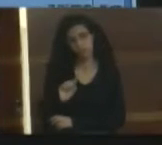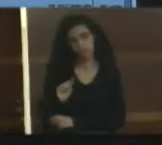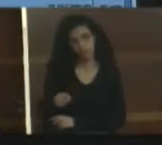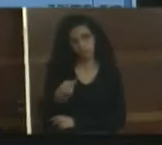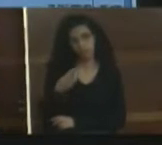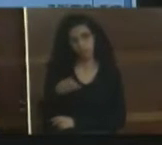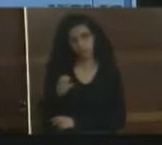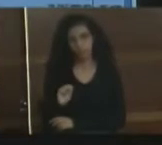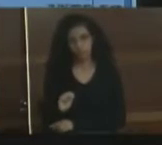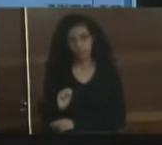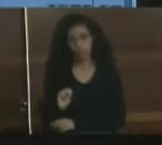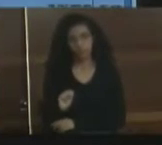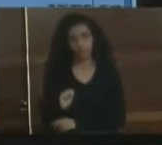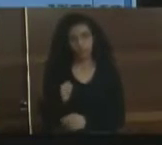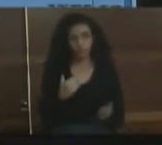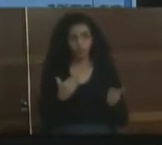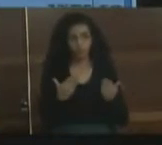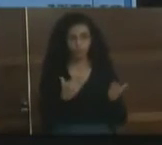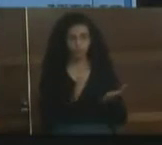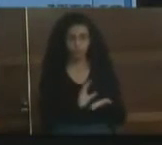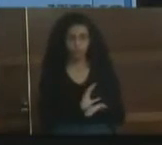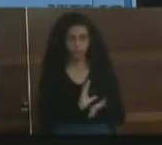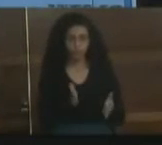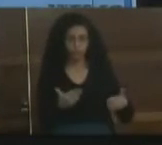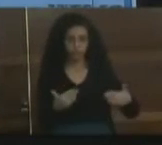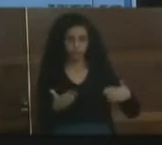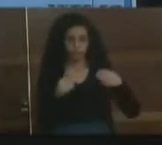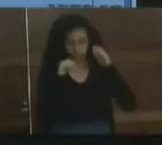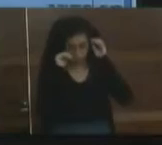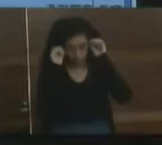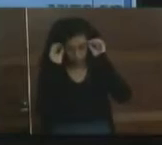112,32 8 em relação ao orçado